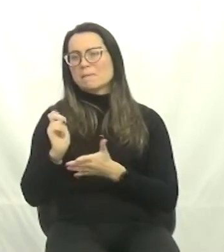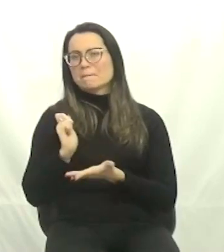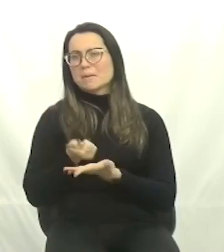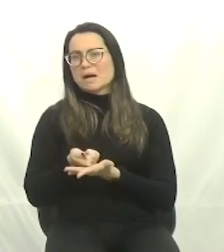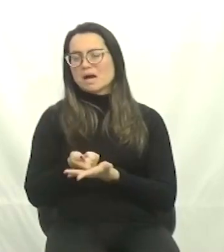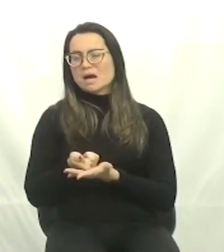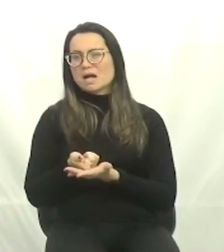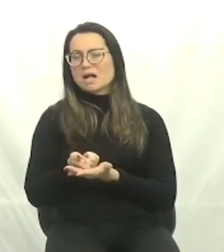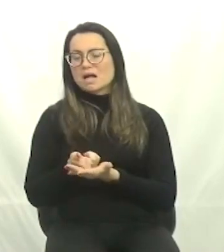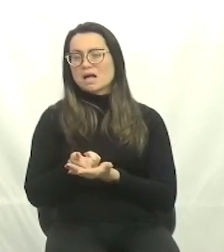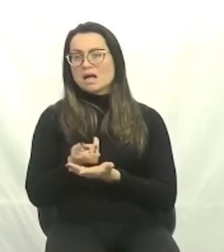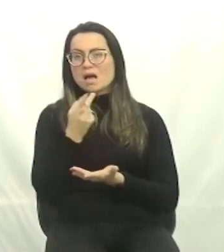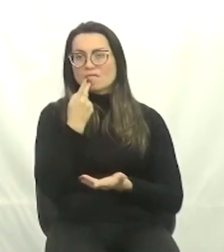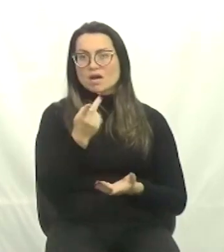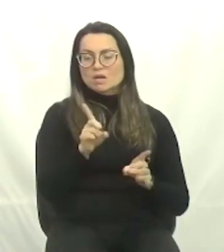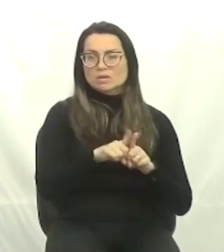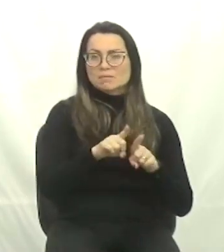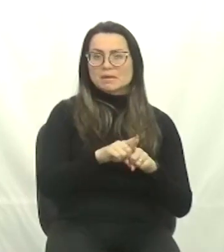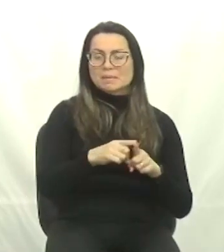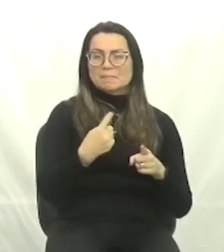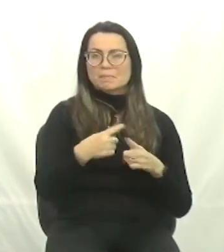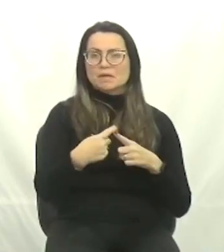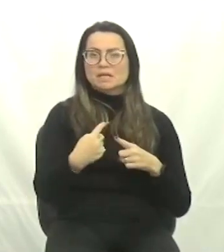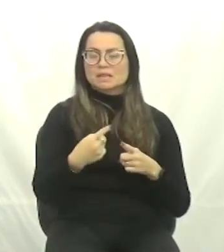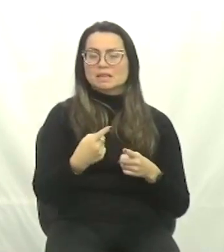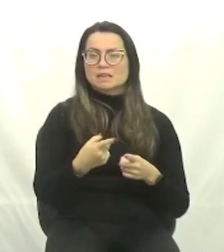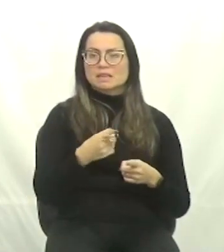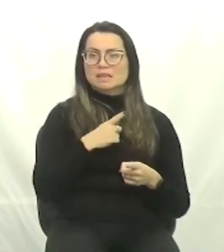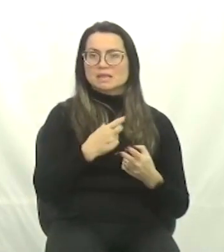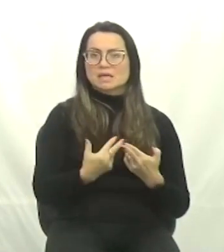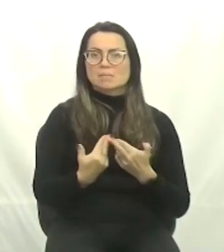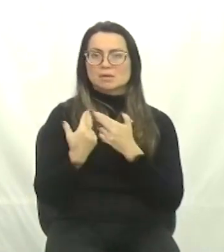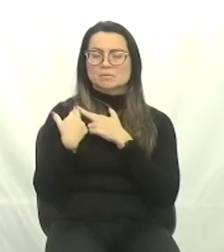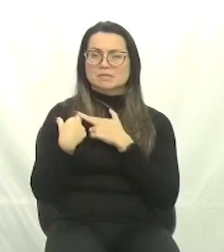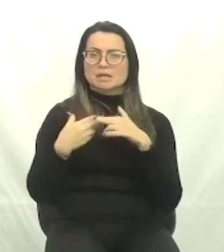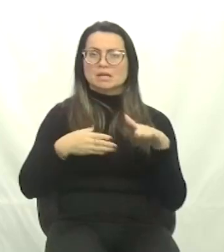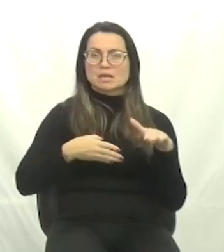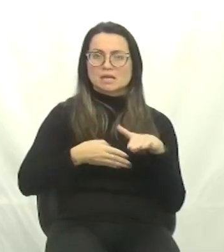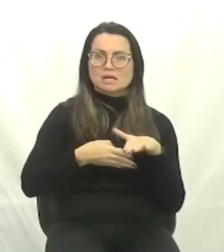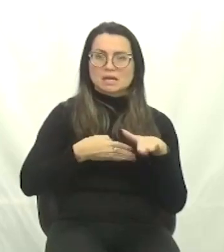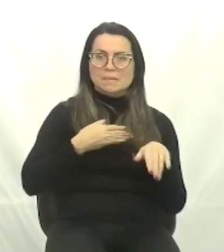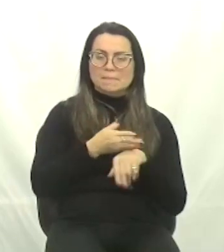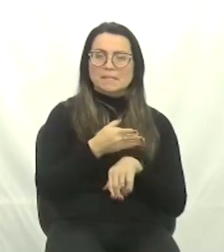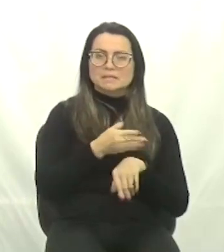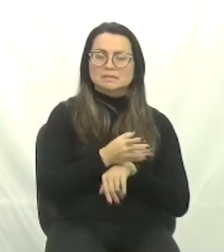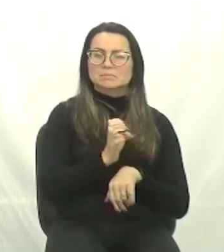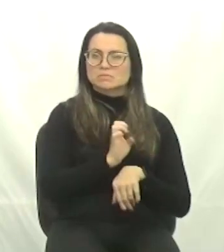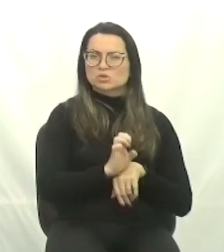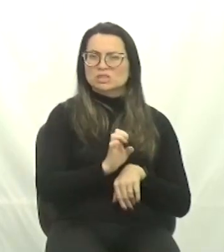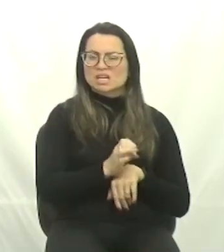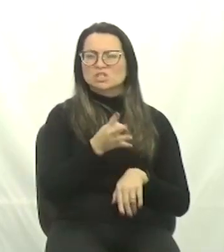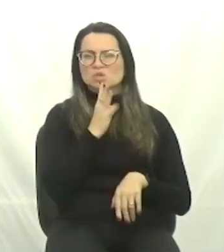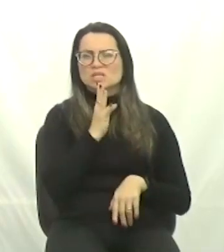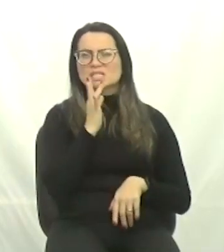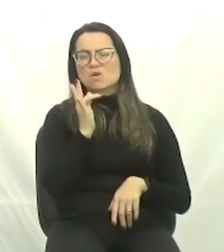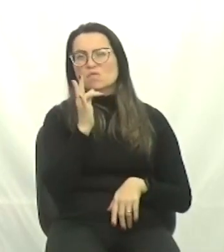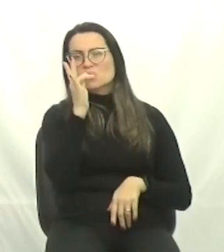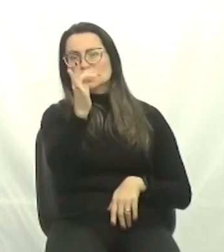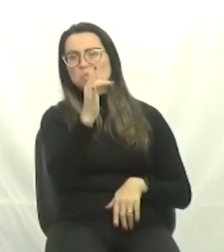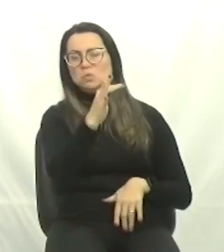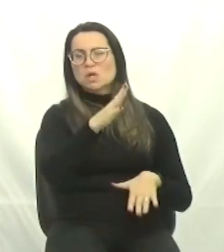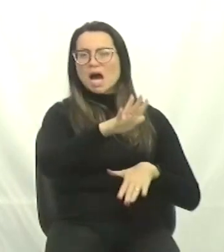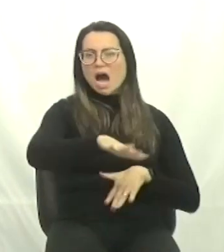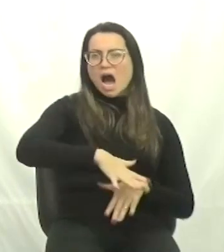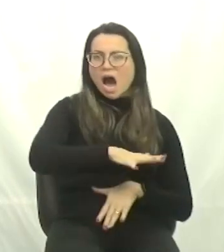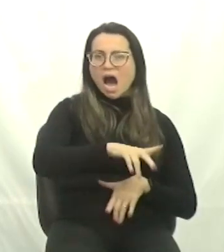um comprometimento dessa juventude que entra para o estágio como uma oportunidade de conhecer o seu futuro mercado de trabalho,